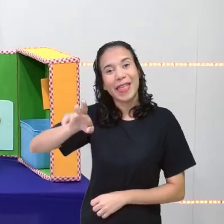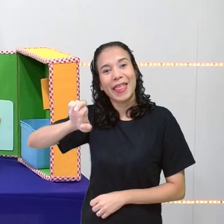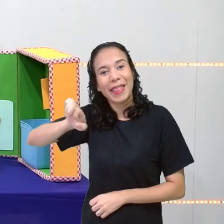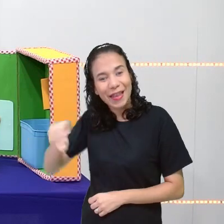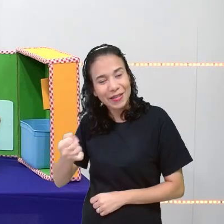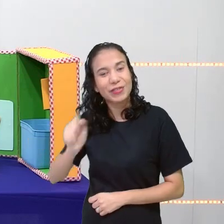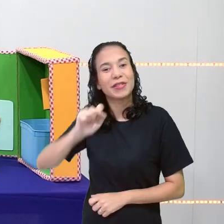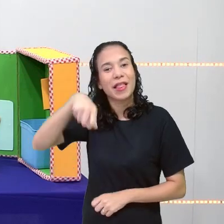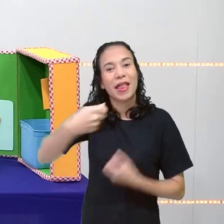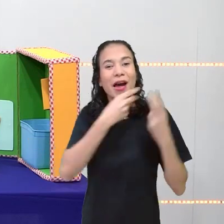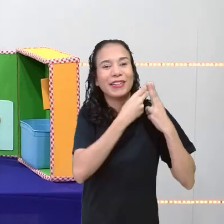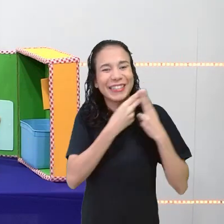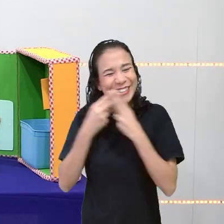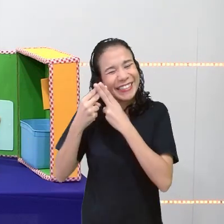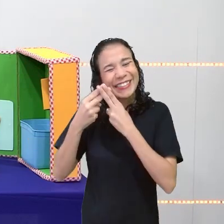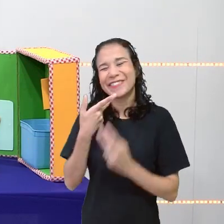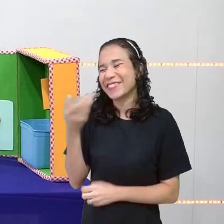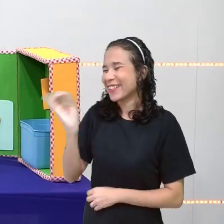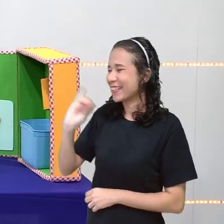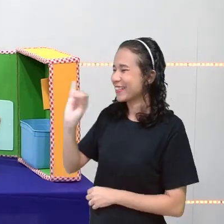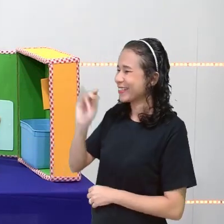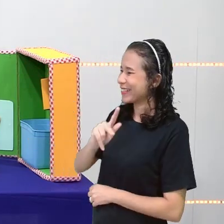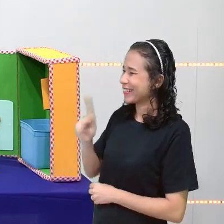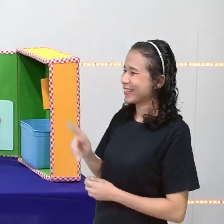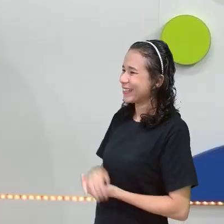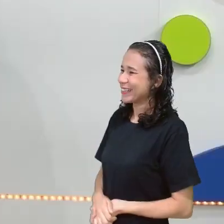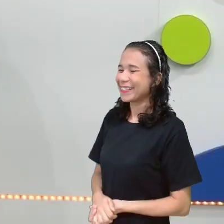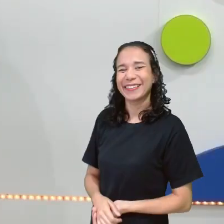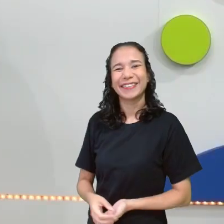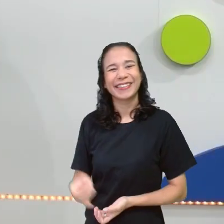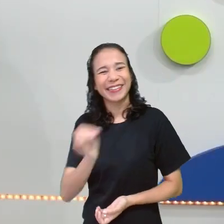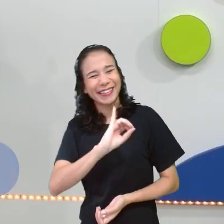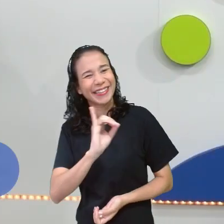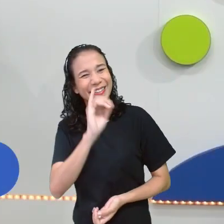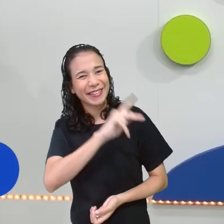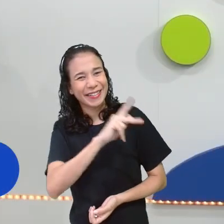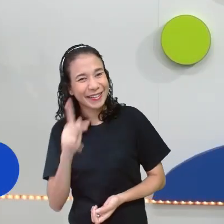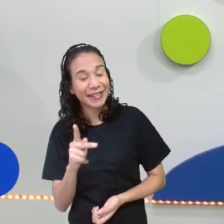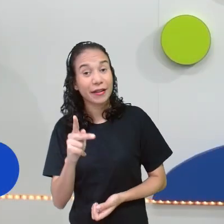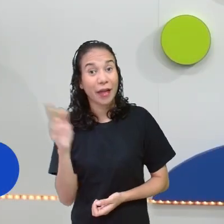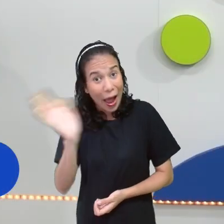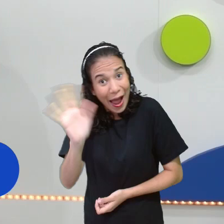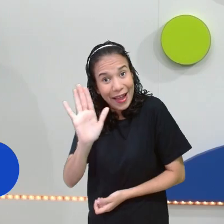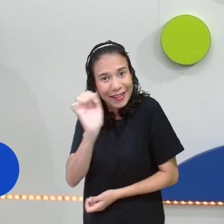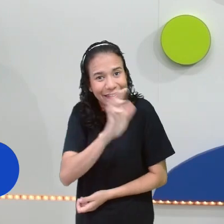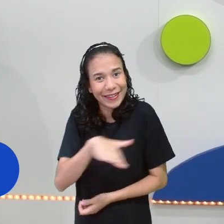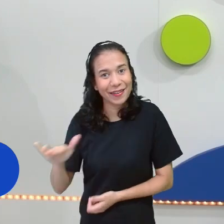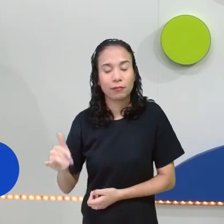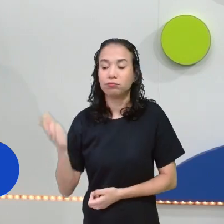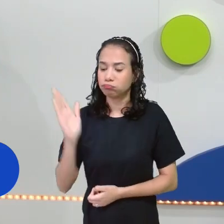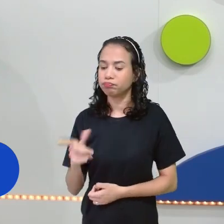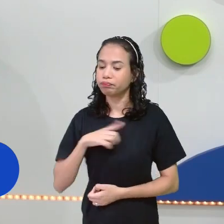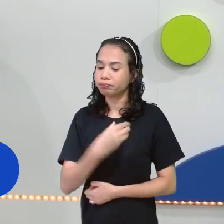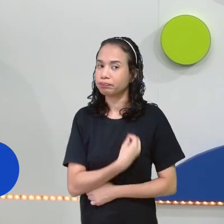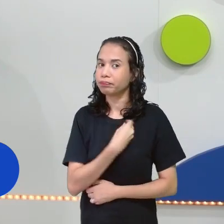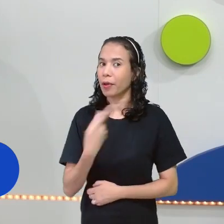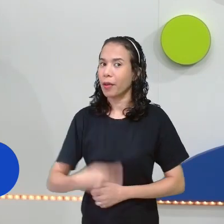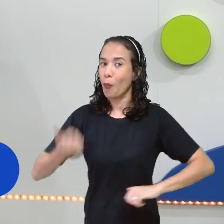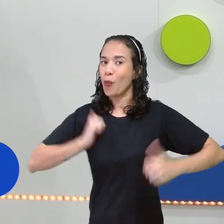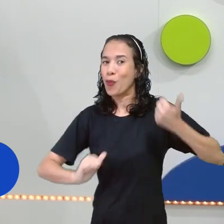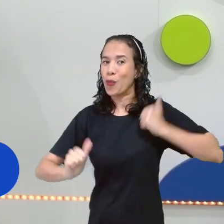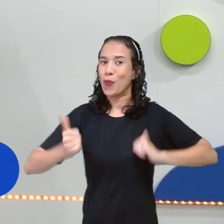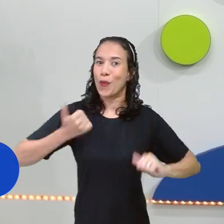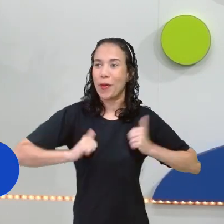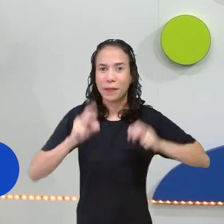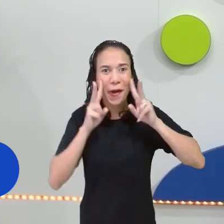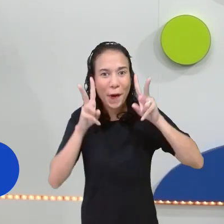Agradecer a presença dela no chat. Olá, professora Iris. Olá, professora Josiane. Olá, crianças. Já estou aqui ansiosa